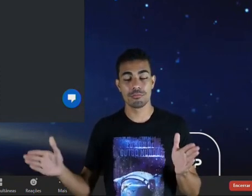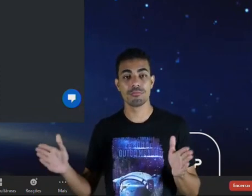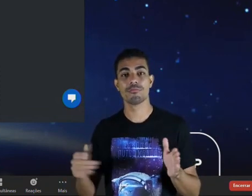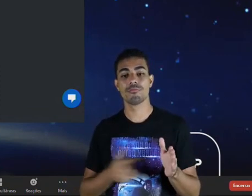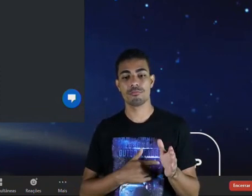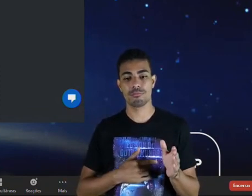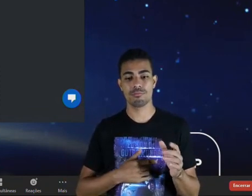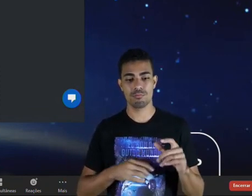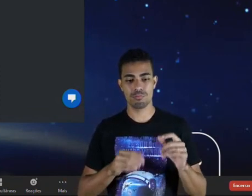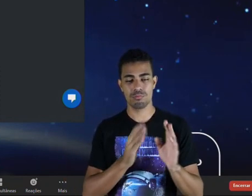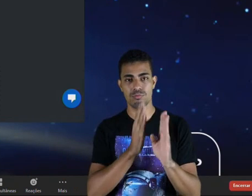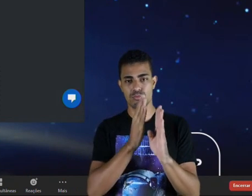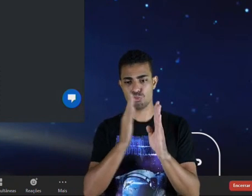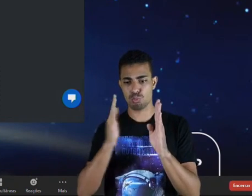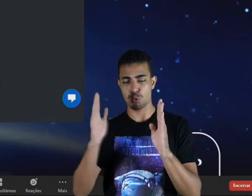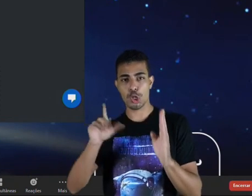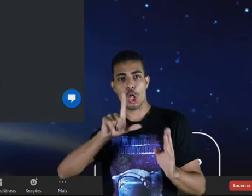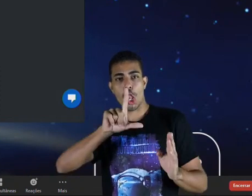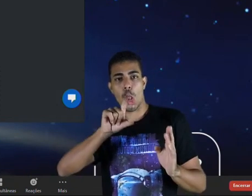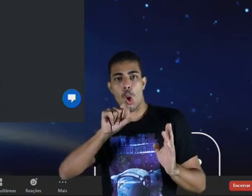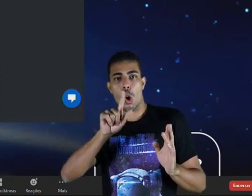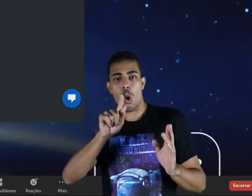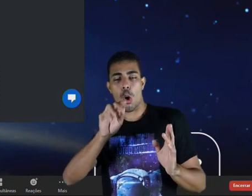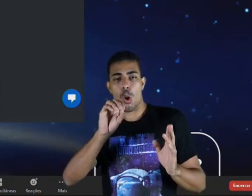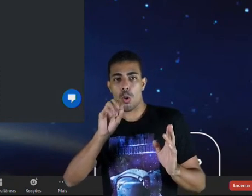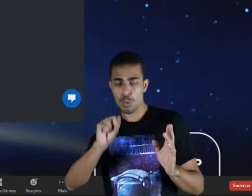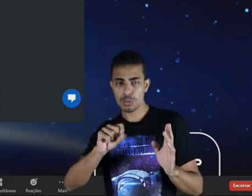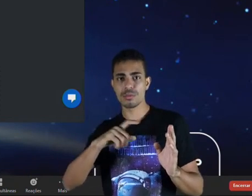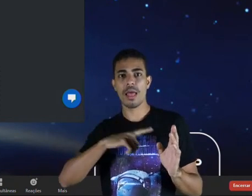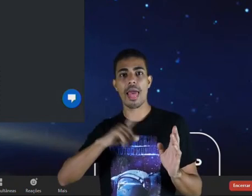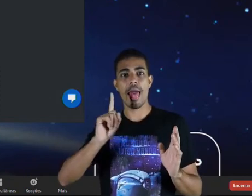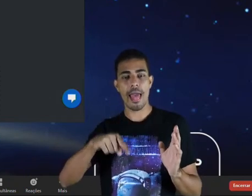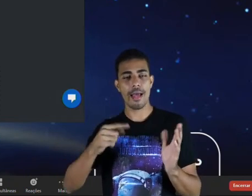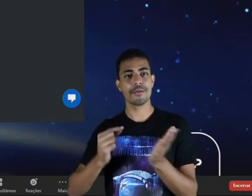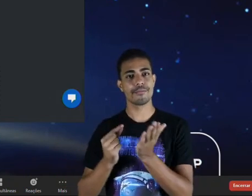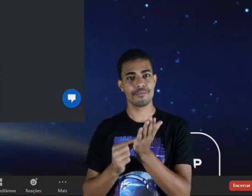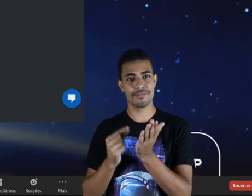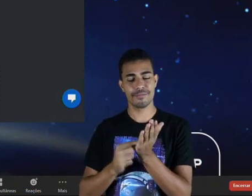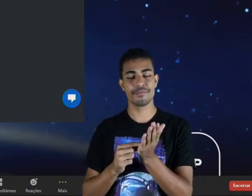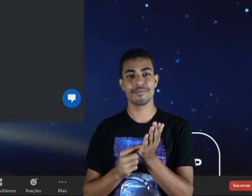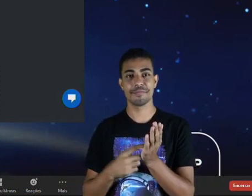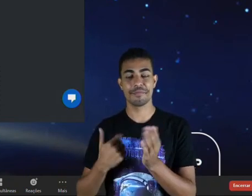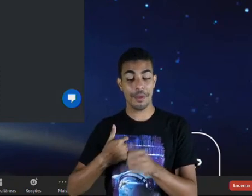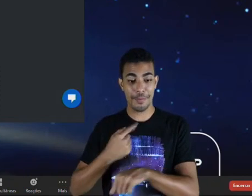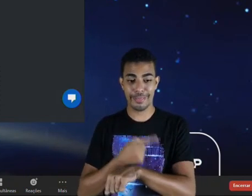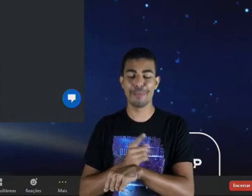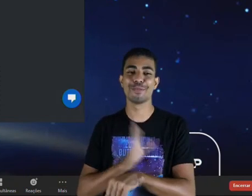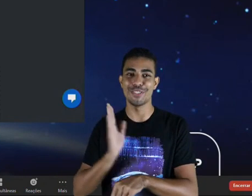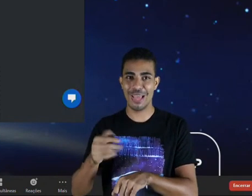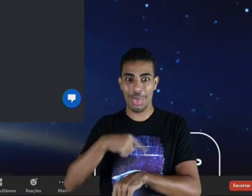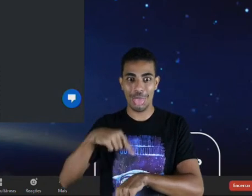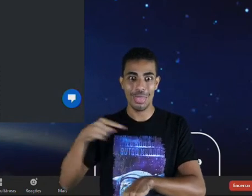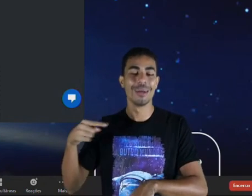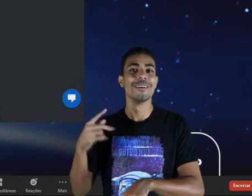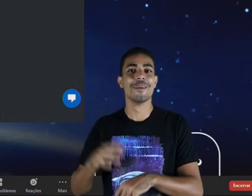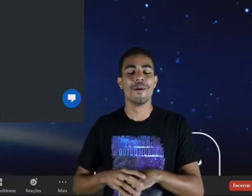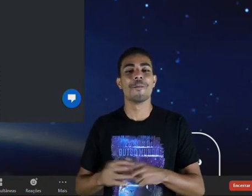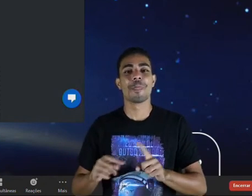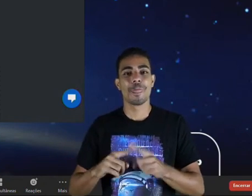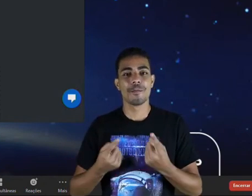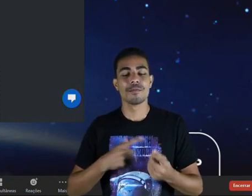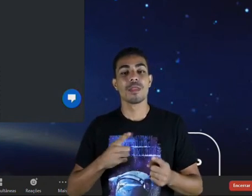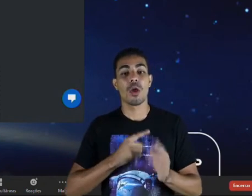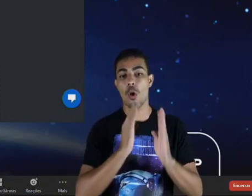Logos. Logos é um aplicativo que... meu tempo já está dando aqui. O Logos é uma série também que tem